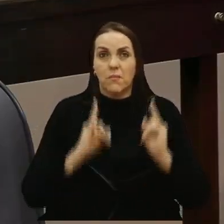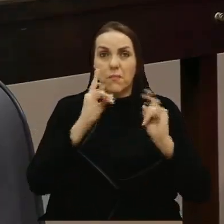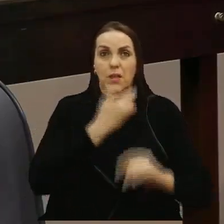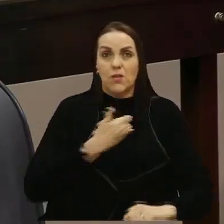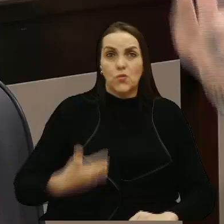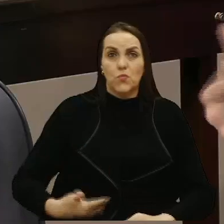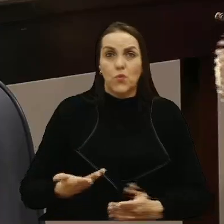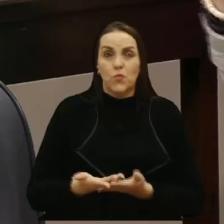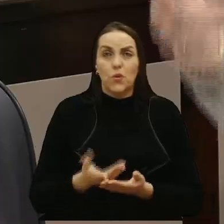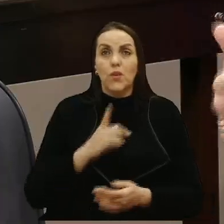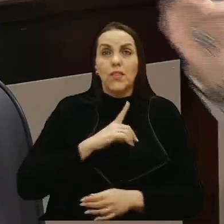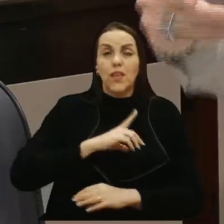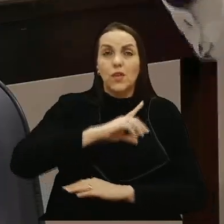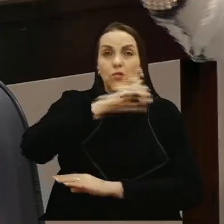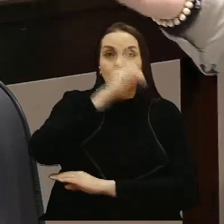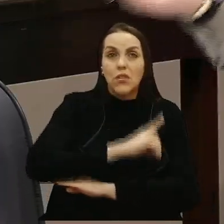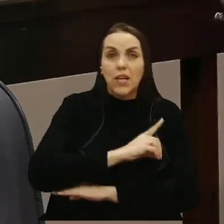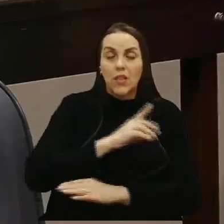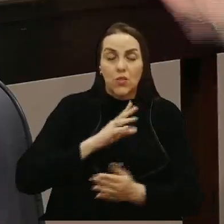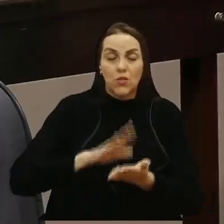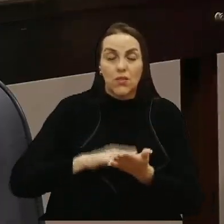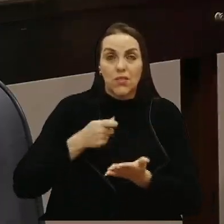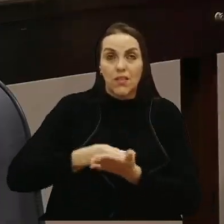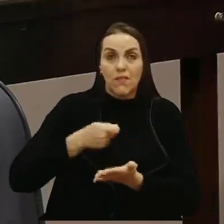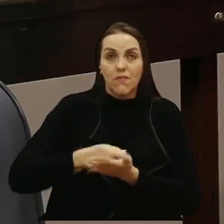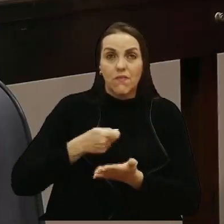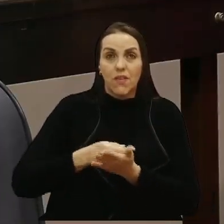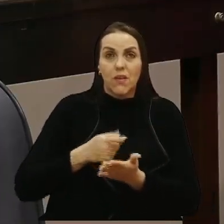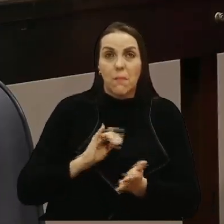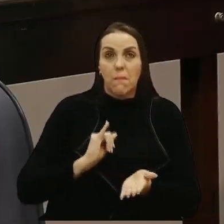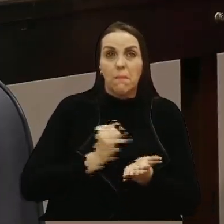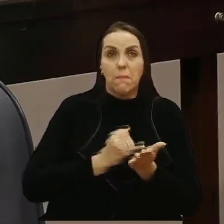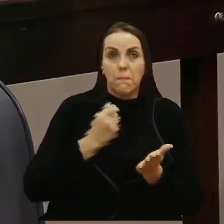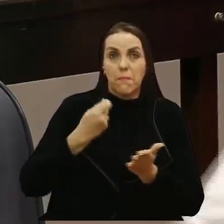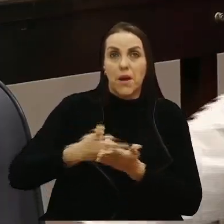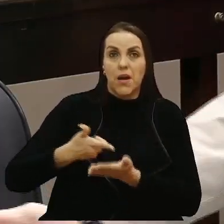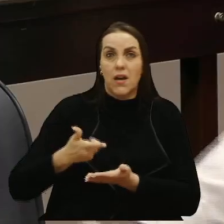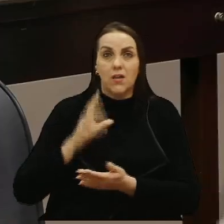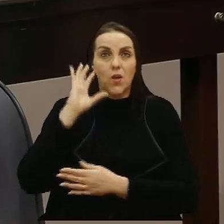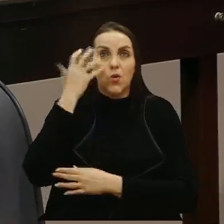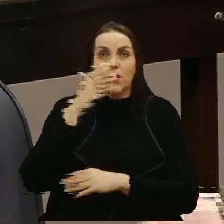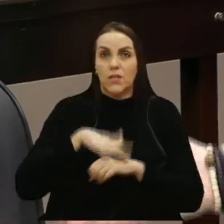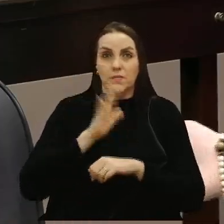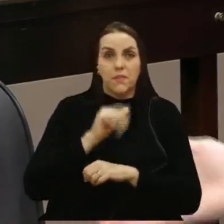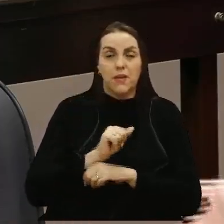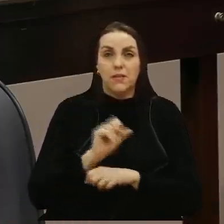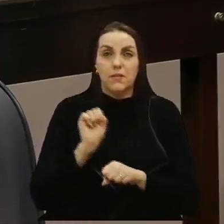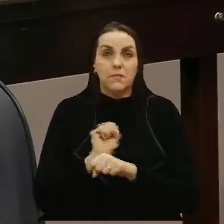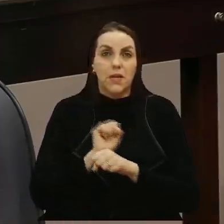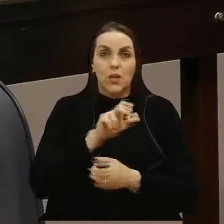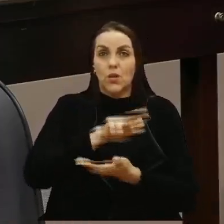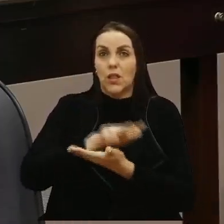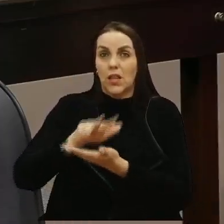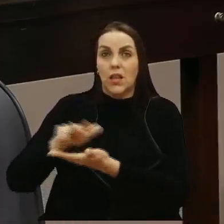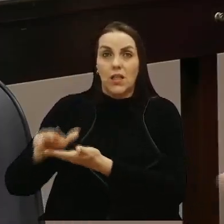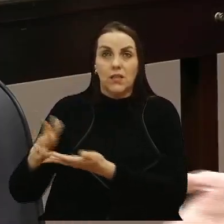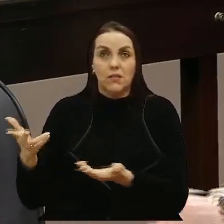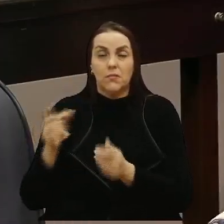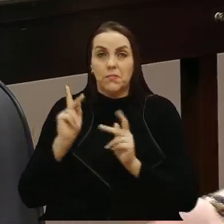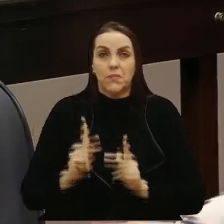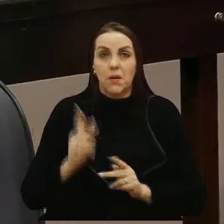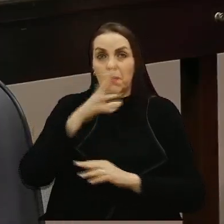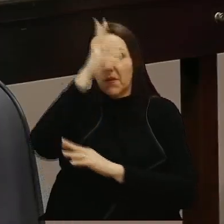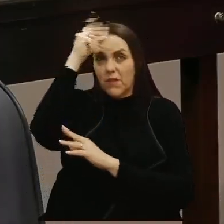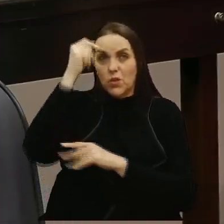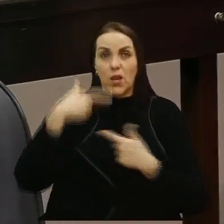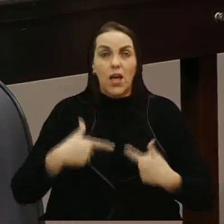gente tem o direito, o dever como contribuinte de lutar para que não ocorra mais. Porque enquanto tem gente esperando leito, daqui a pouco a prefeitura está